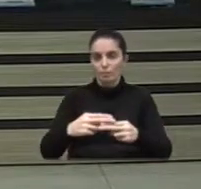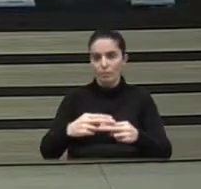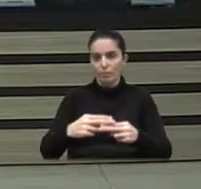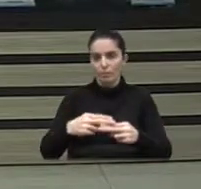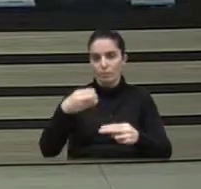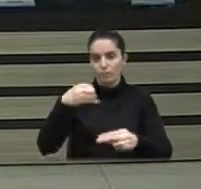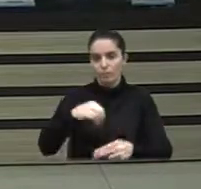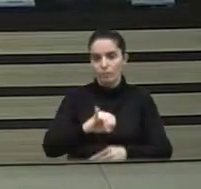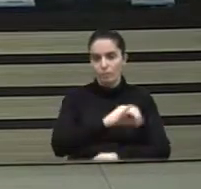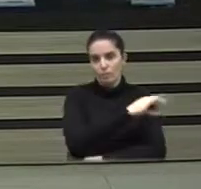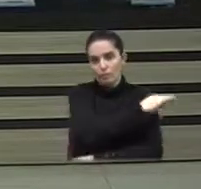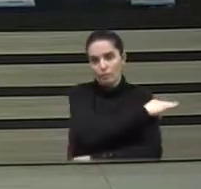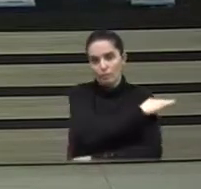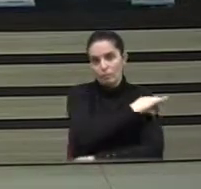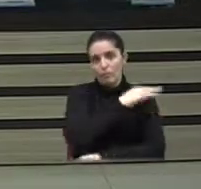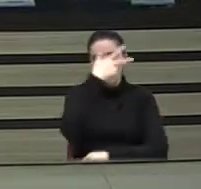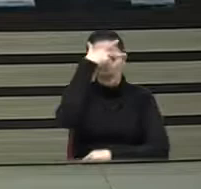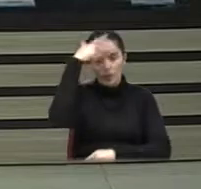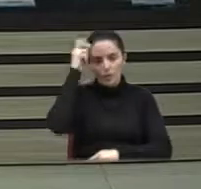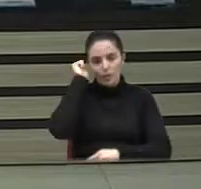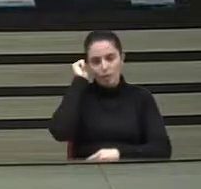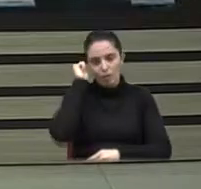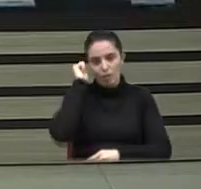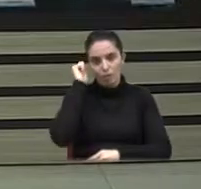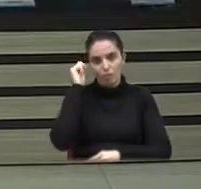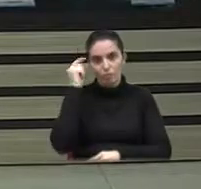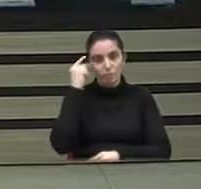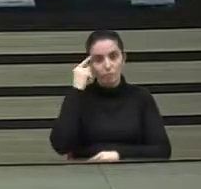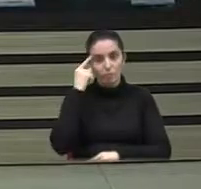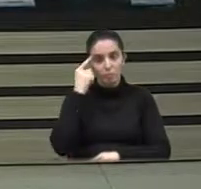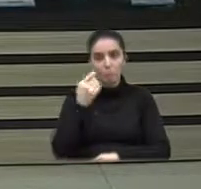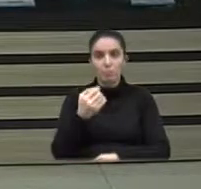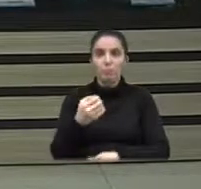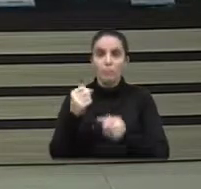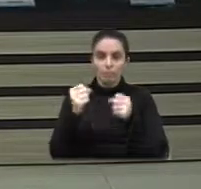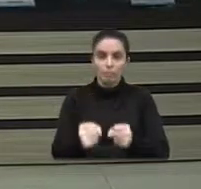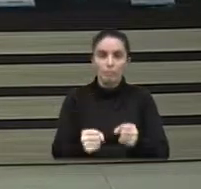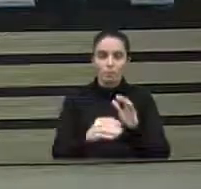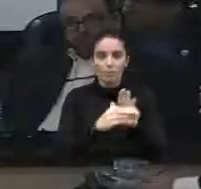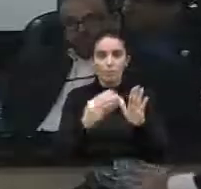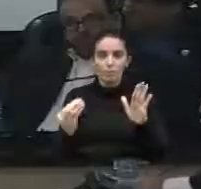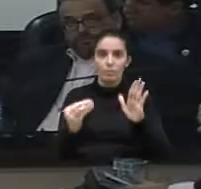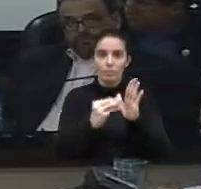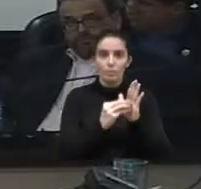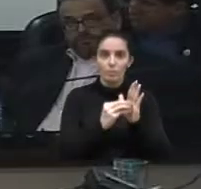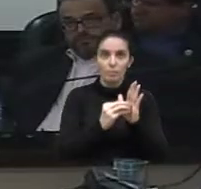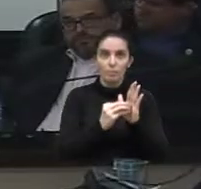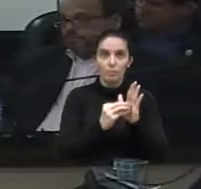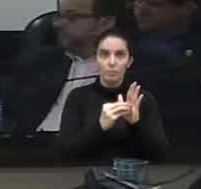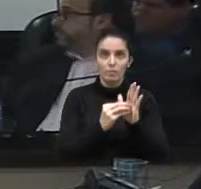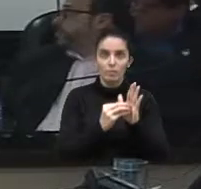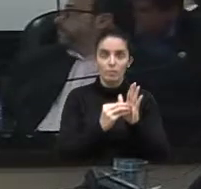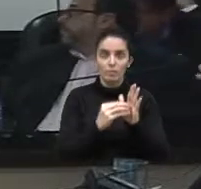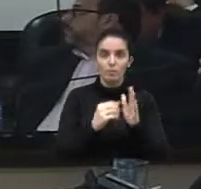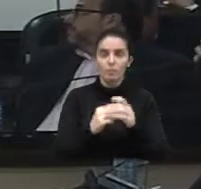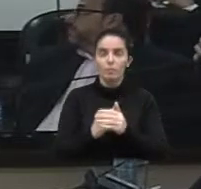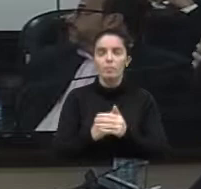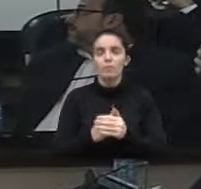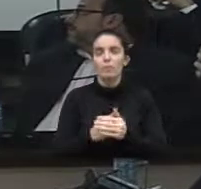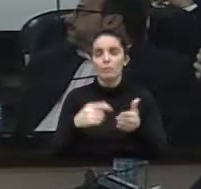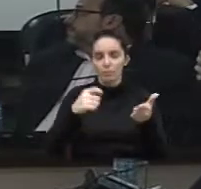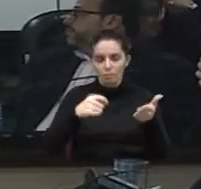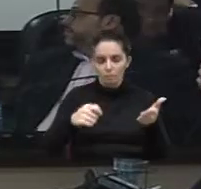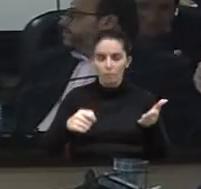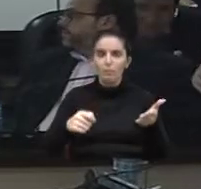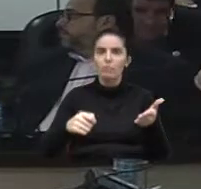que é realmente necessário que a gente possa usar a emenda... A rubrica já existe, insumos e serviços. Então Sim. a